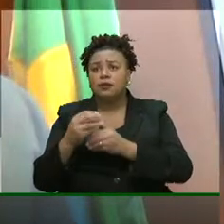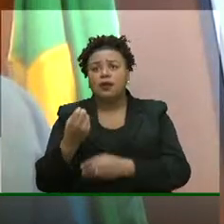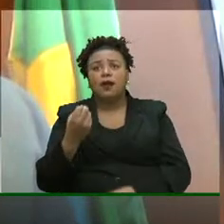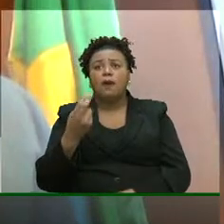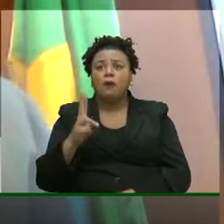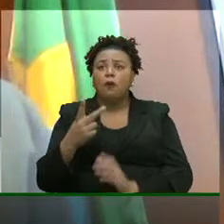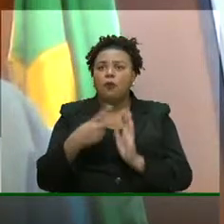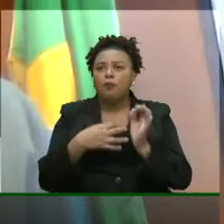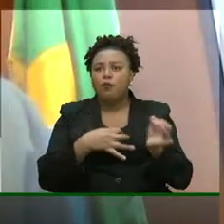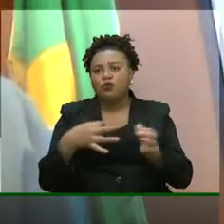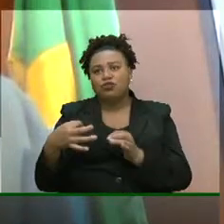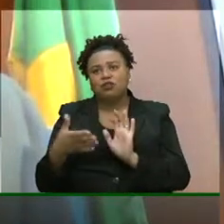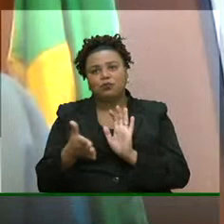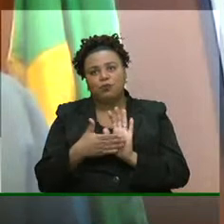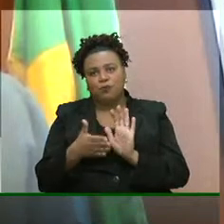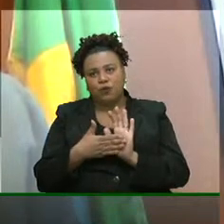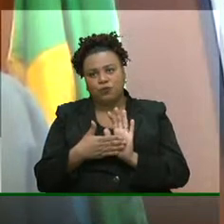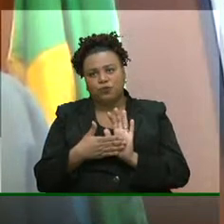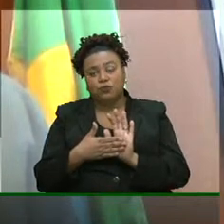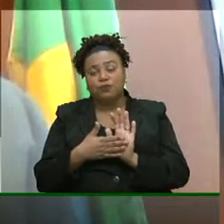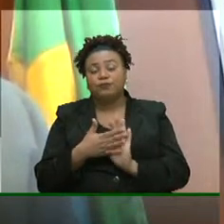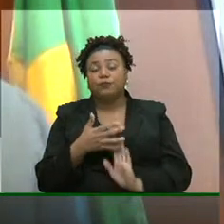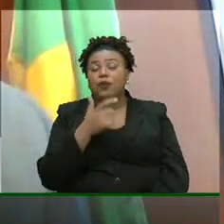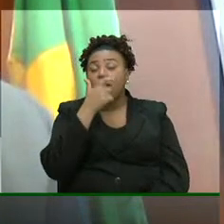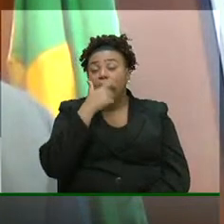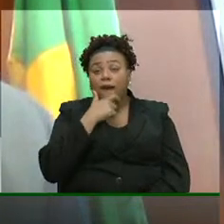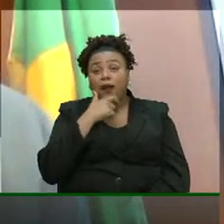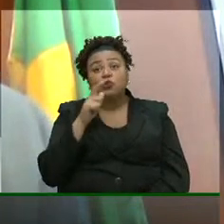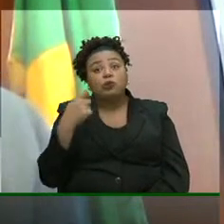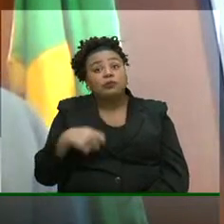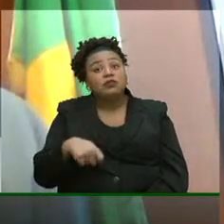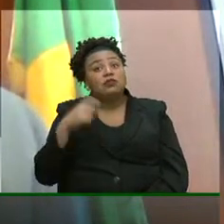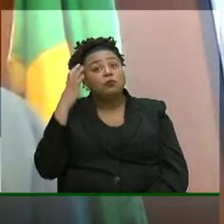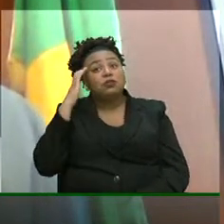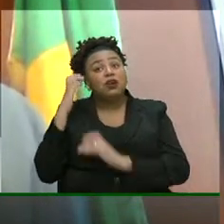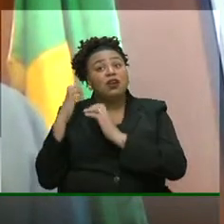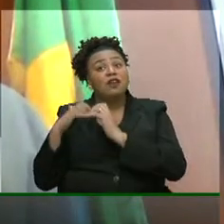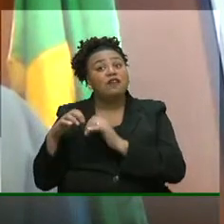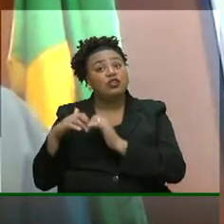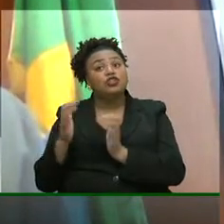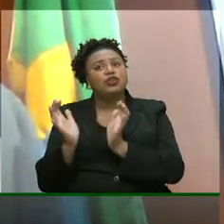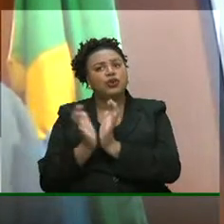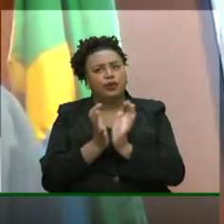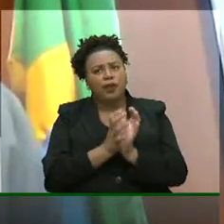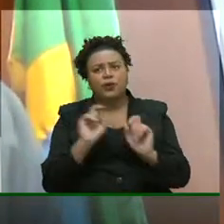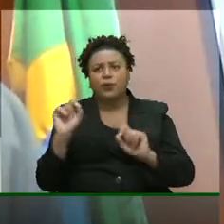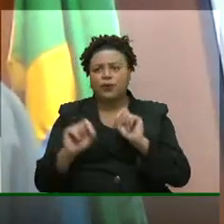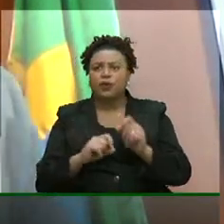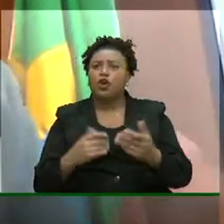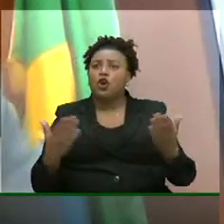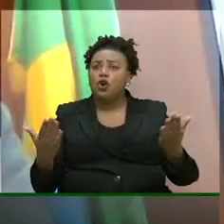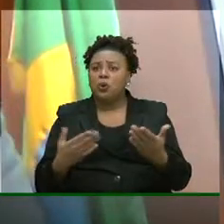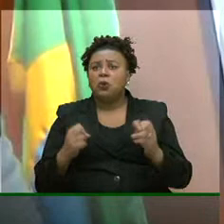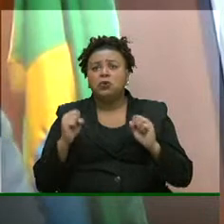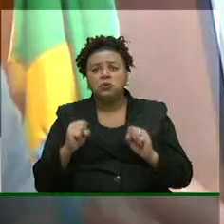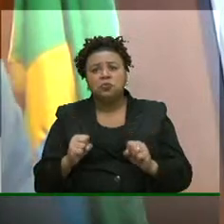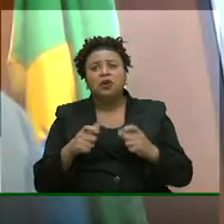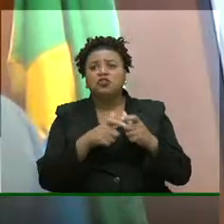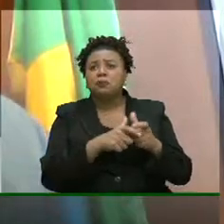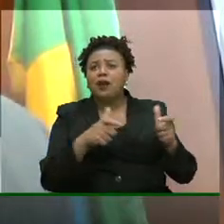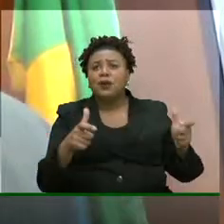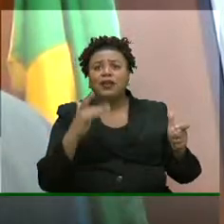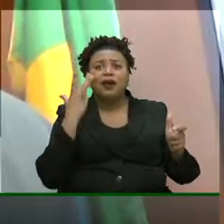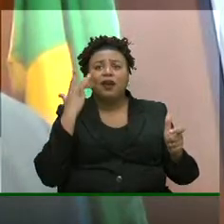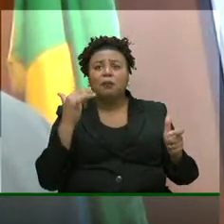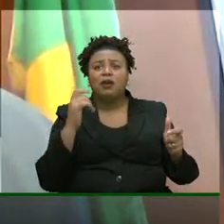os projetos aqui propostos. Né? Eu acho que cabe a reflexão para os colegas do fato de que hoje podem ser maioria, mas amanhã